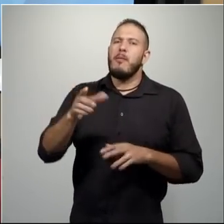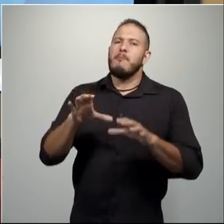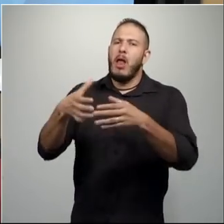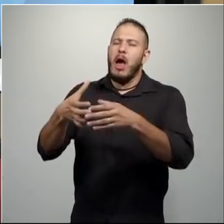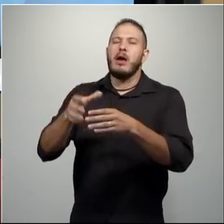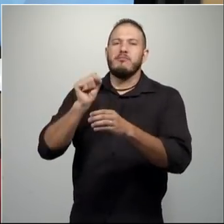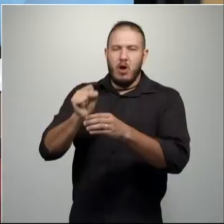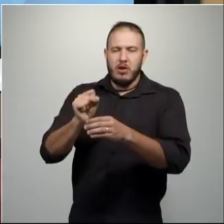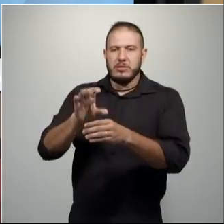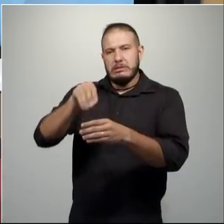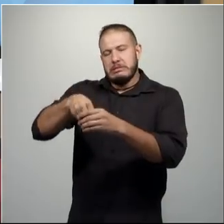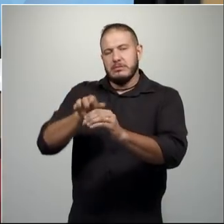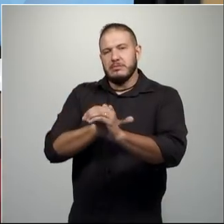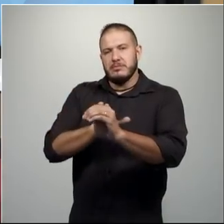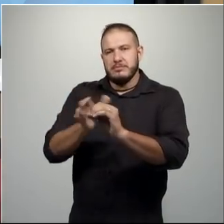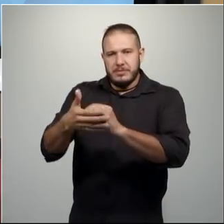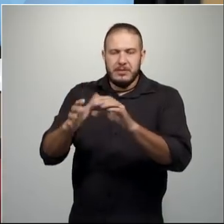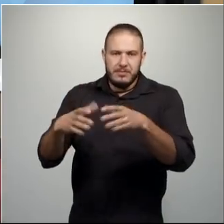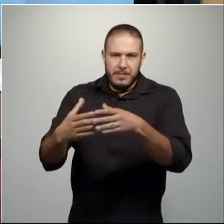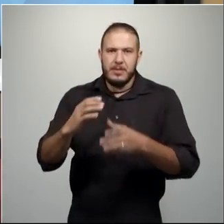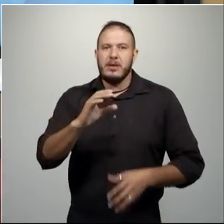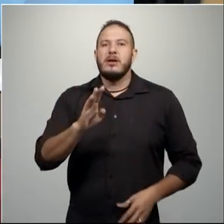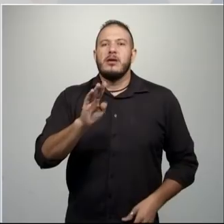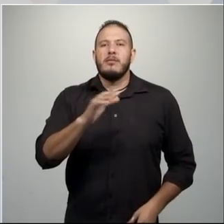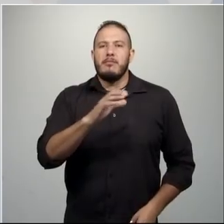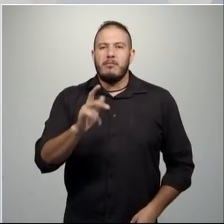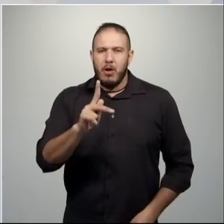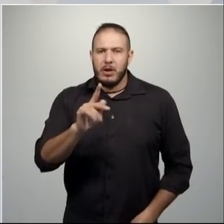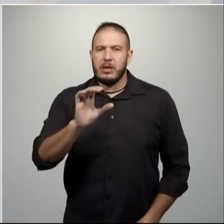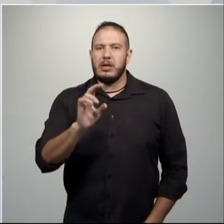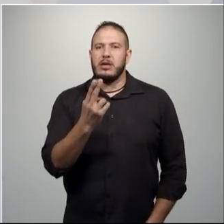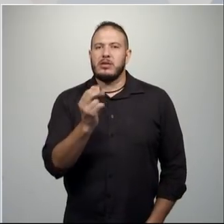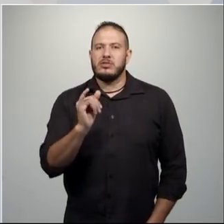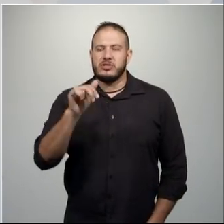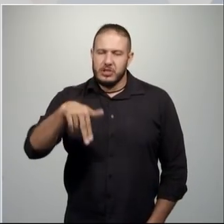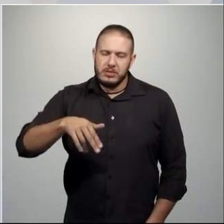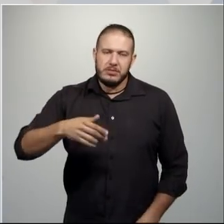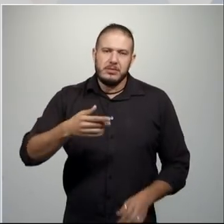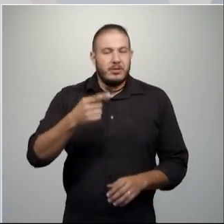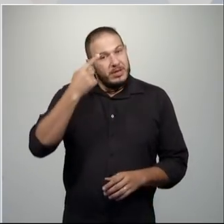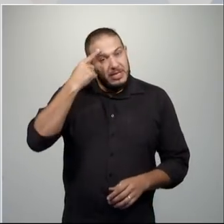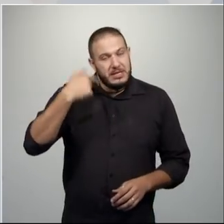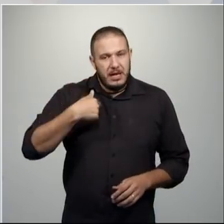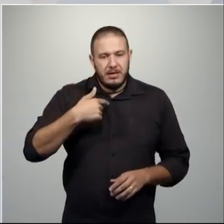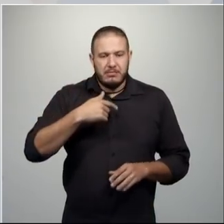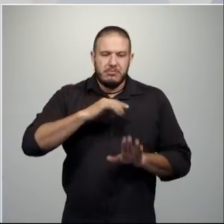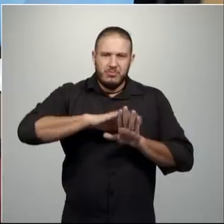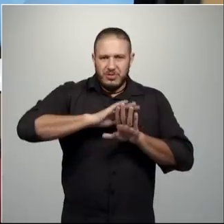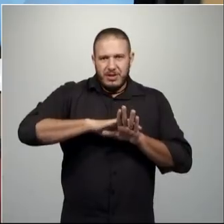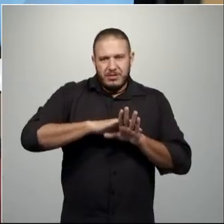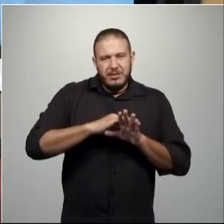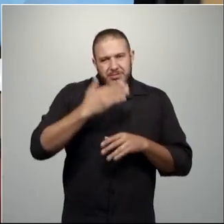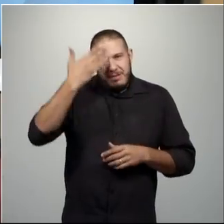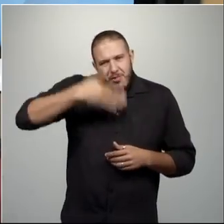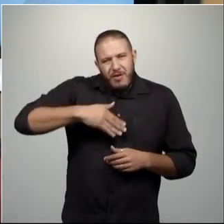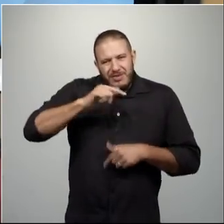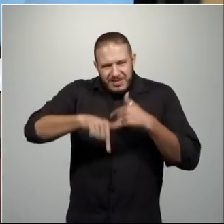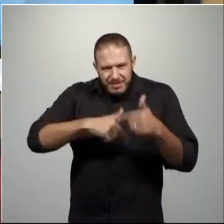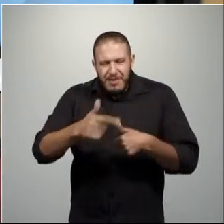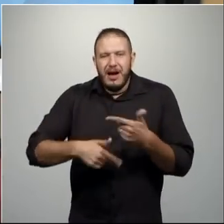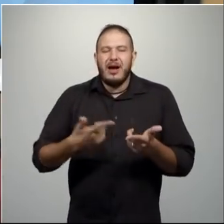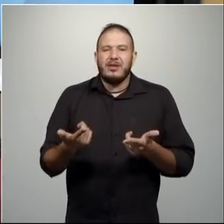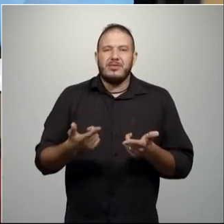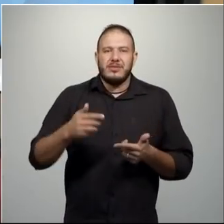colocado dentro do golpe tinha então essa idéia por trás na prova de trabalho quem está aqui a mineração que o